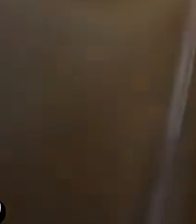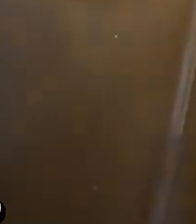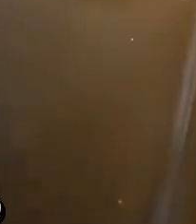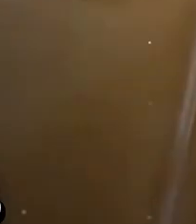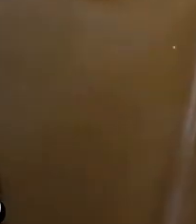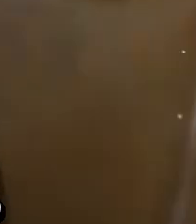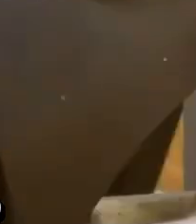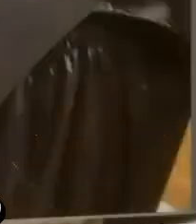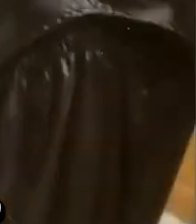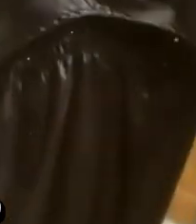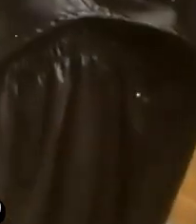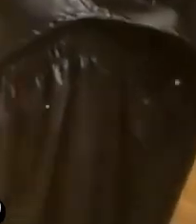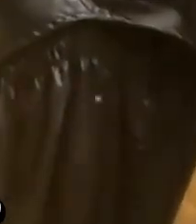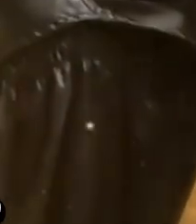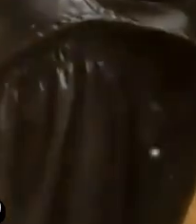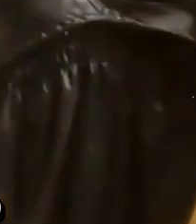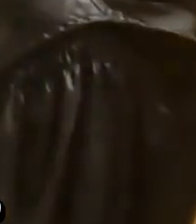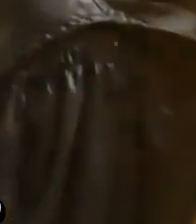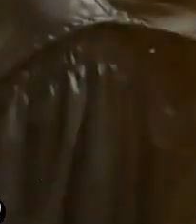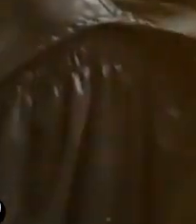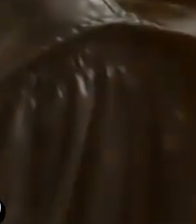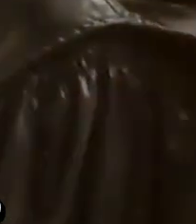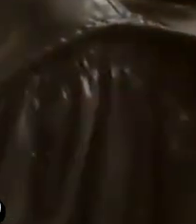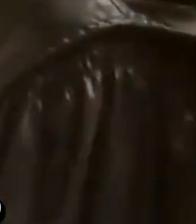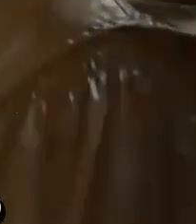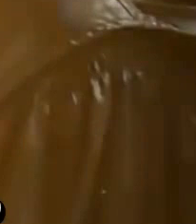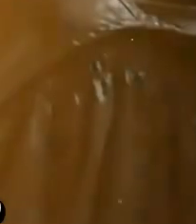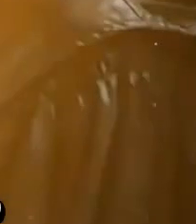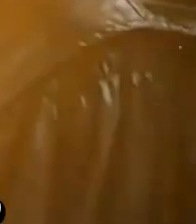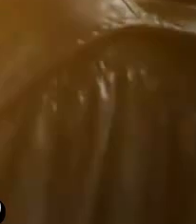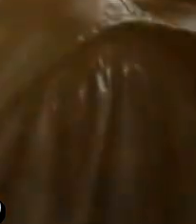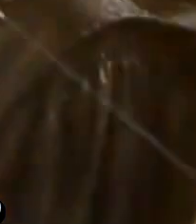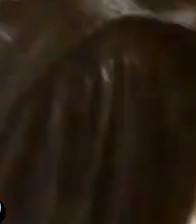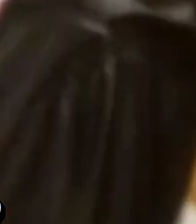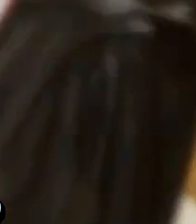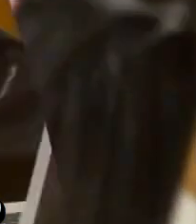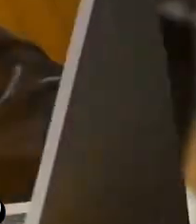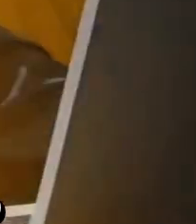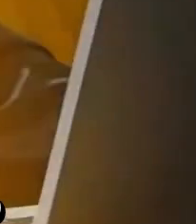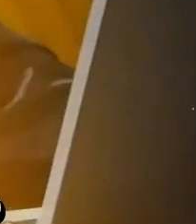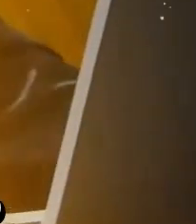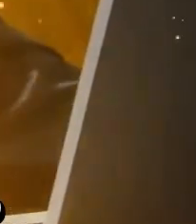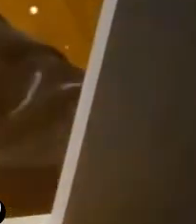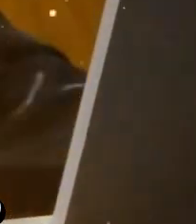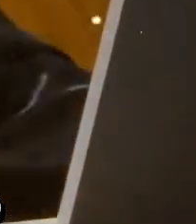A abertura, sequências de imagens do plenário do Tribunal Regional do Amapá e seus magistrados.